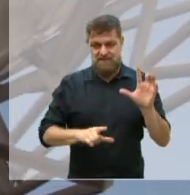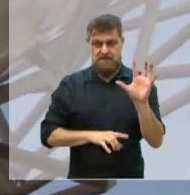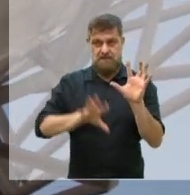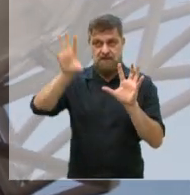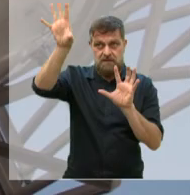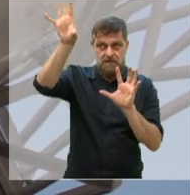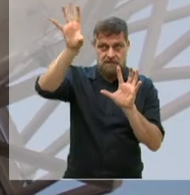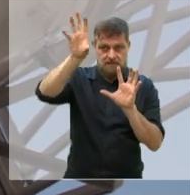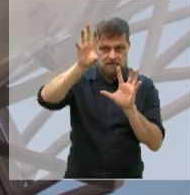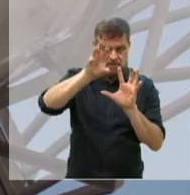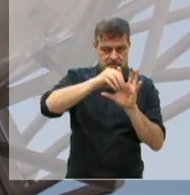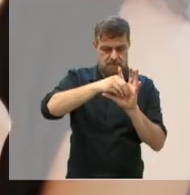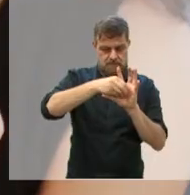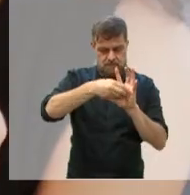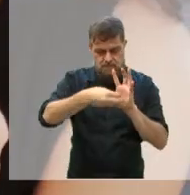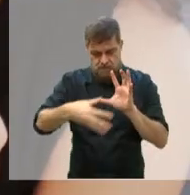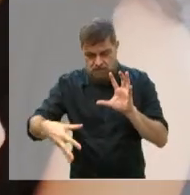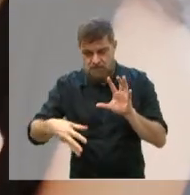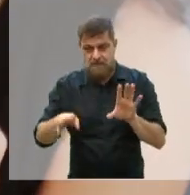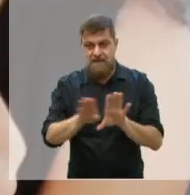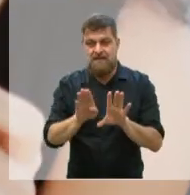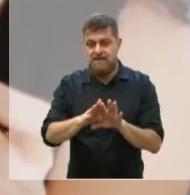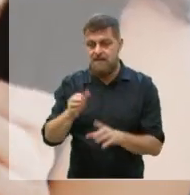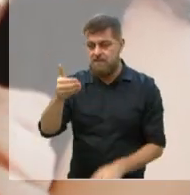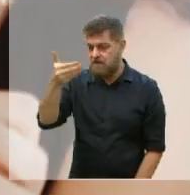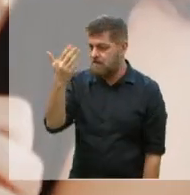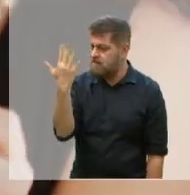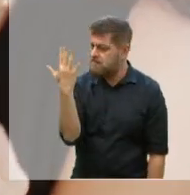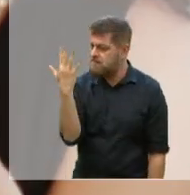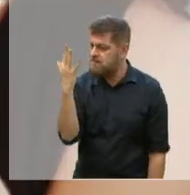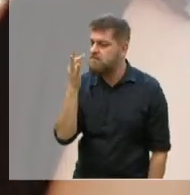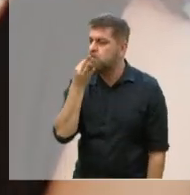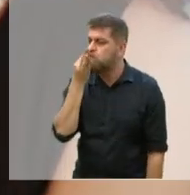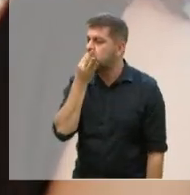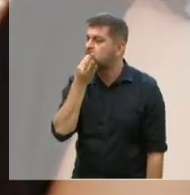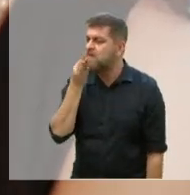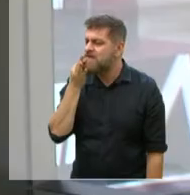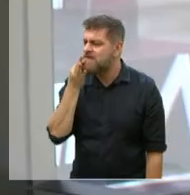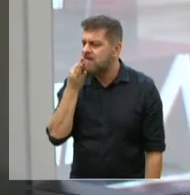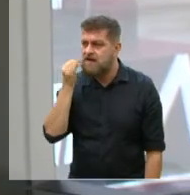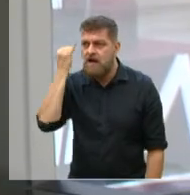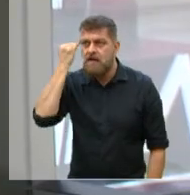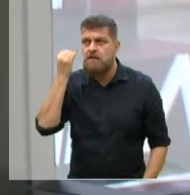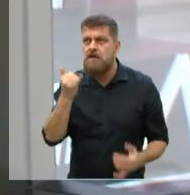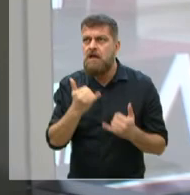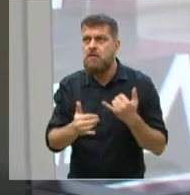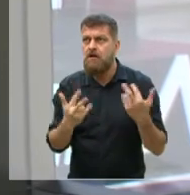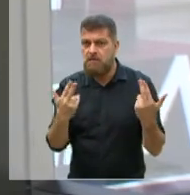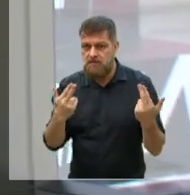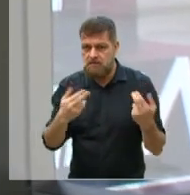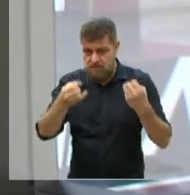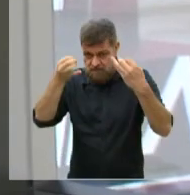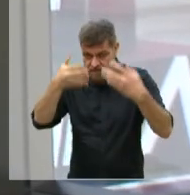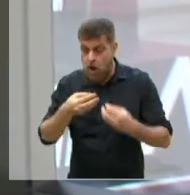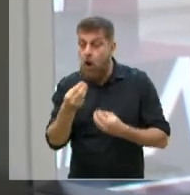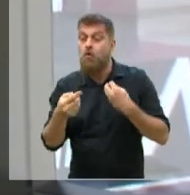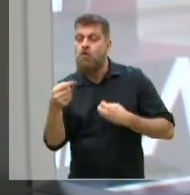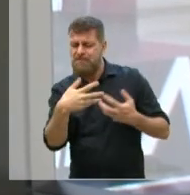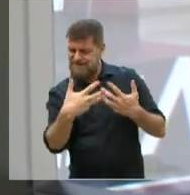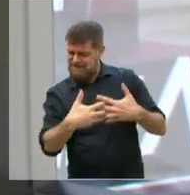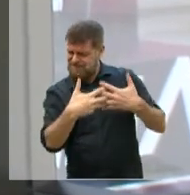sinal do satélite, e do espelho de maquiagem, por exemplo, a ideia é a mesma. Então vamos por partes. Como é que isso aqui